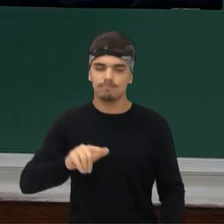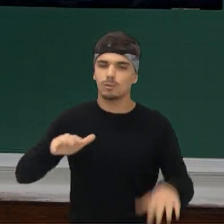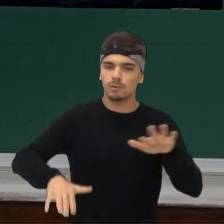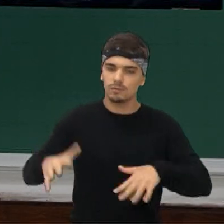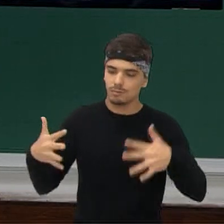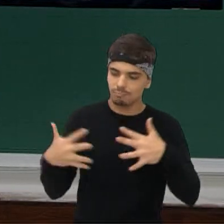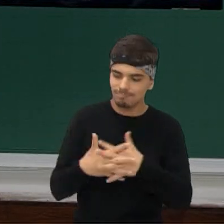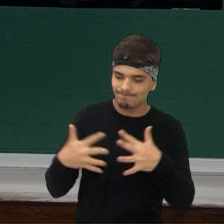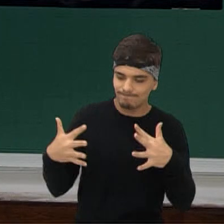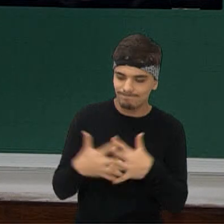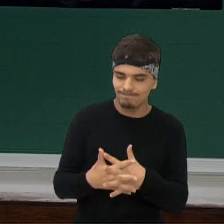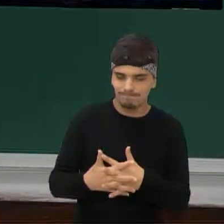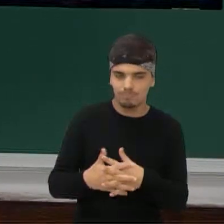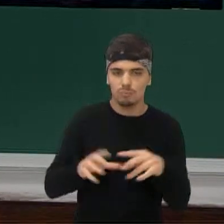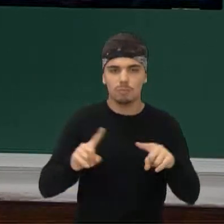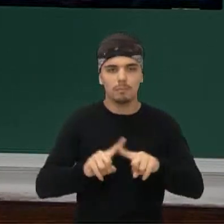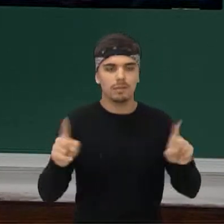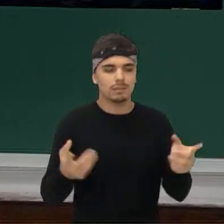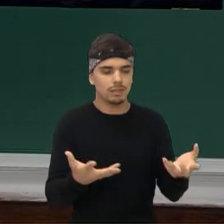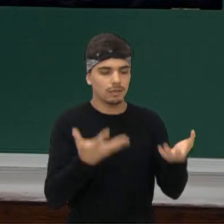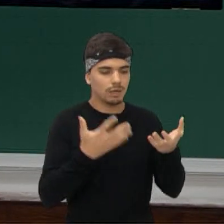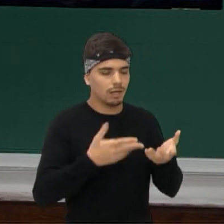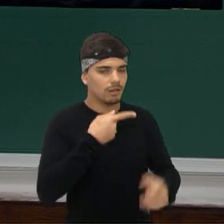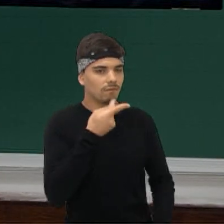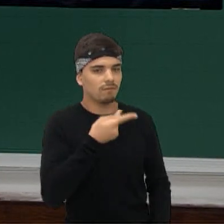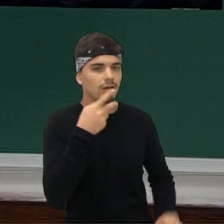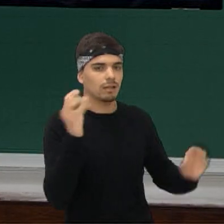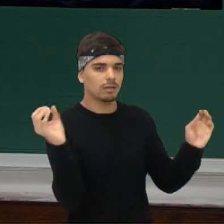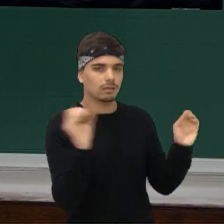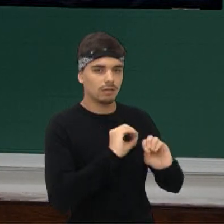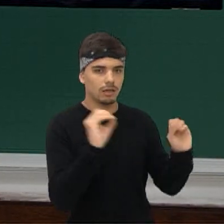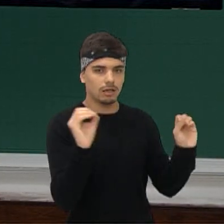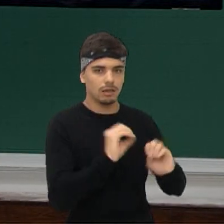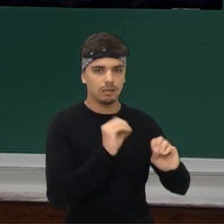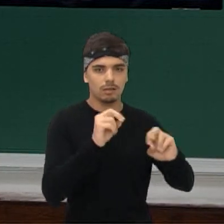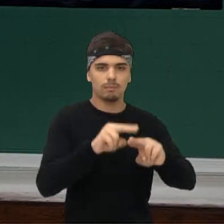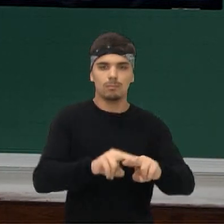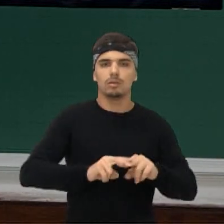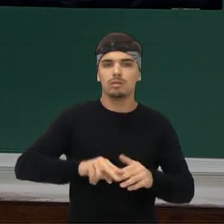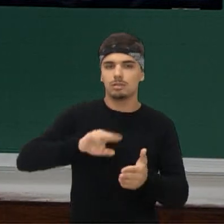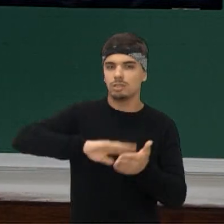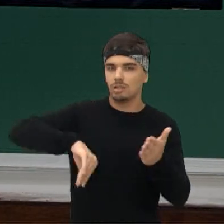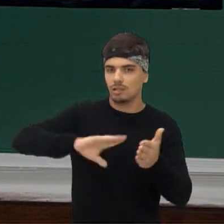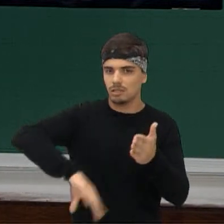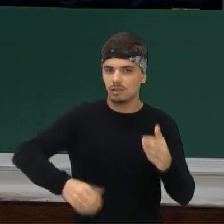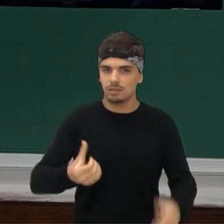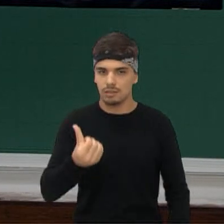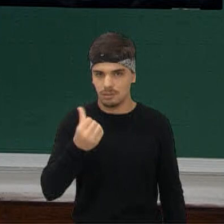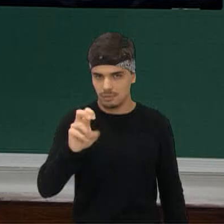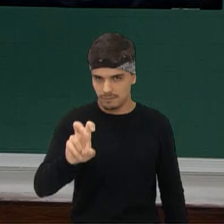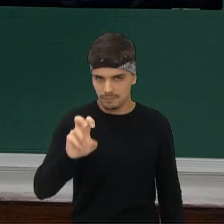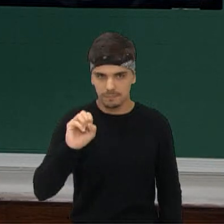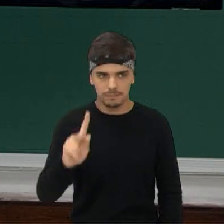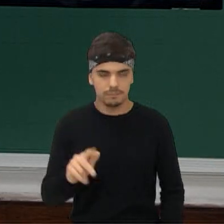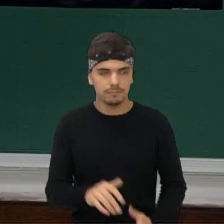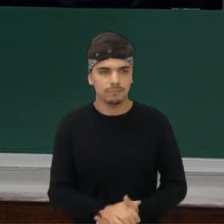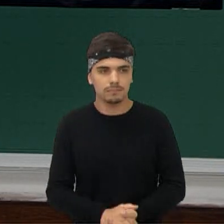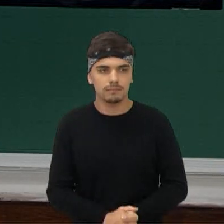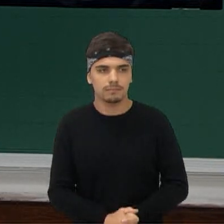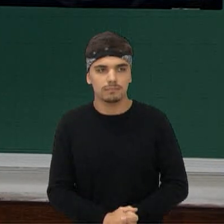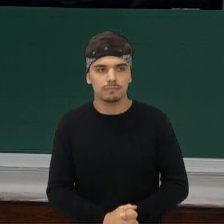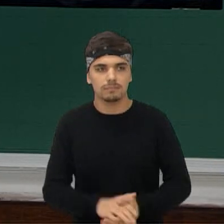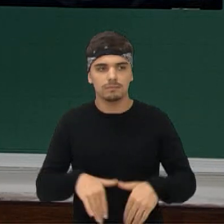conflito. Como ele quer os que não falam nada, por isso que eu retirei os 65, tá bom, gente? Então,